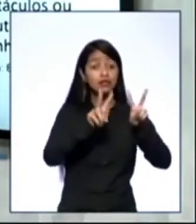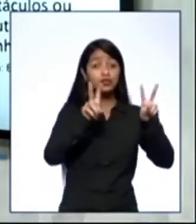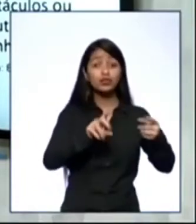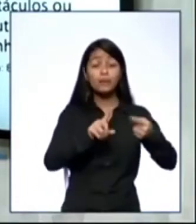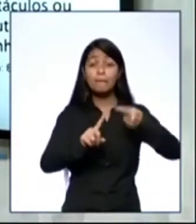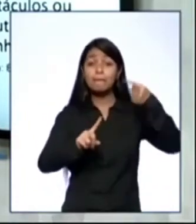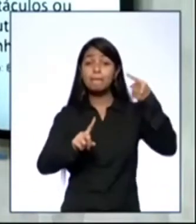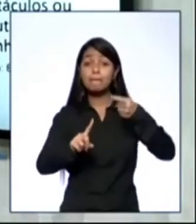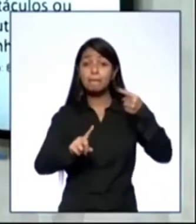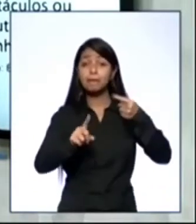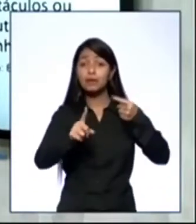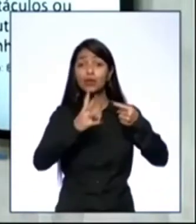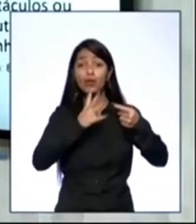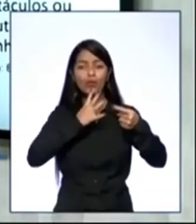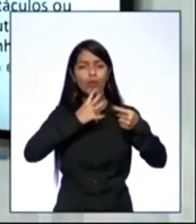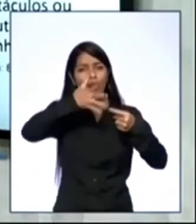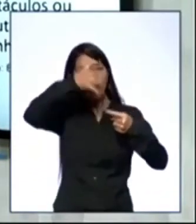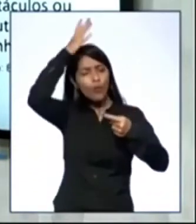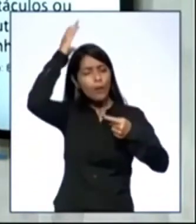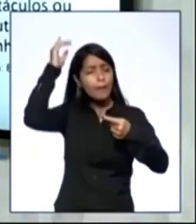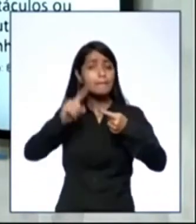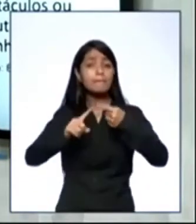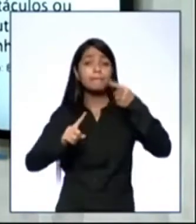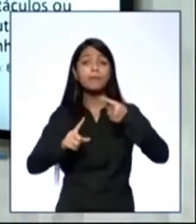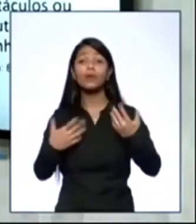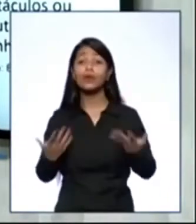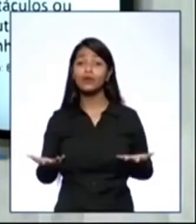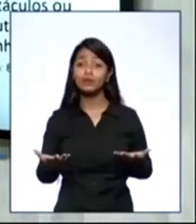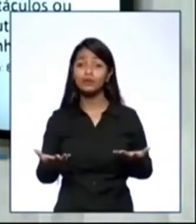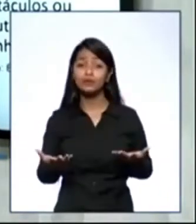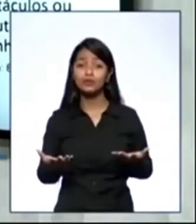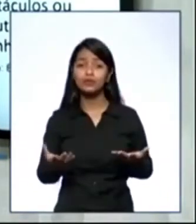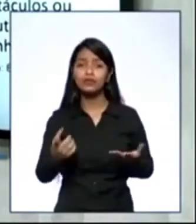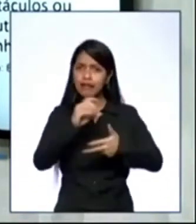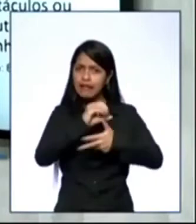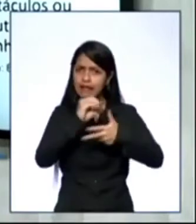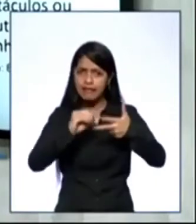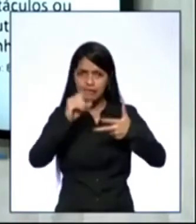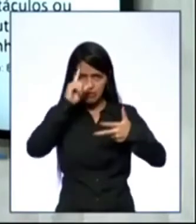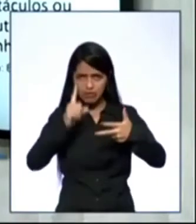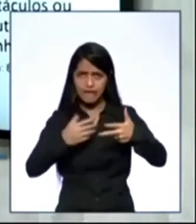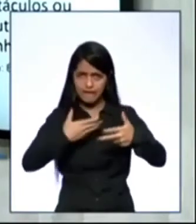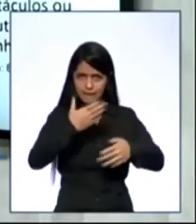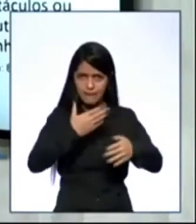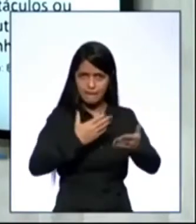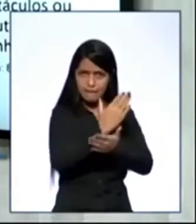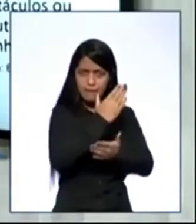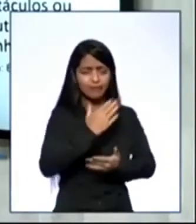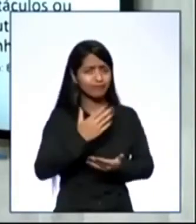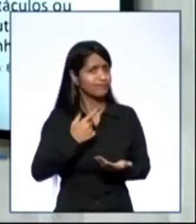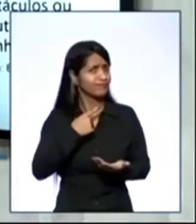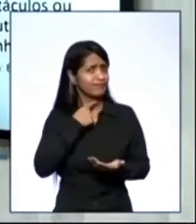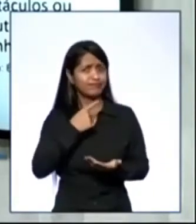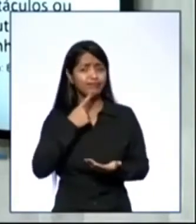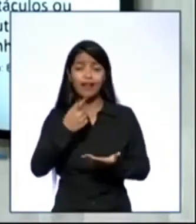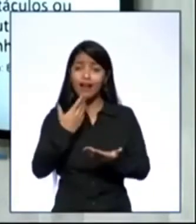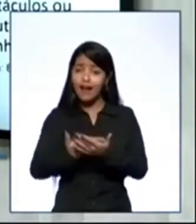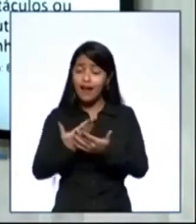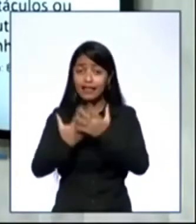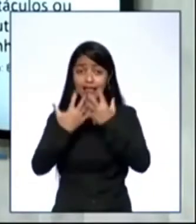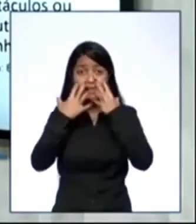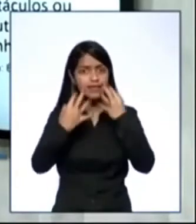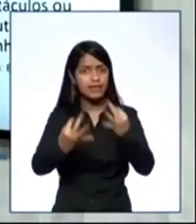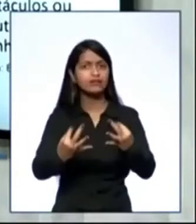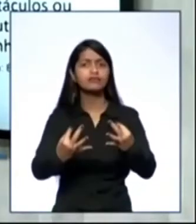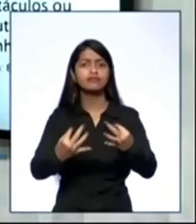precisa saber de Roma? Mano, e eu não vou deixar você ir prestar Enem sem saber disso. Nossa senhora, você presta atenção nessa aula. Você bota ela e